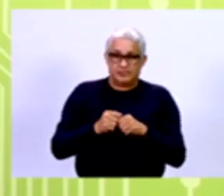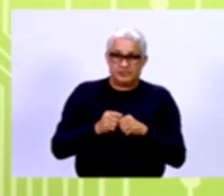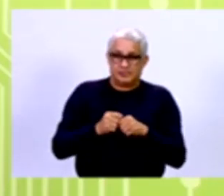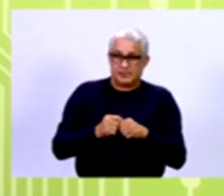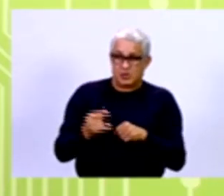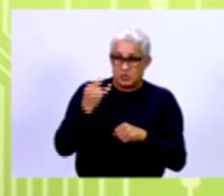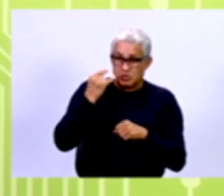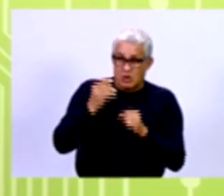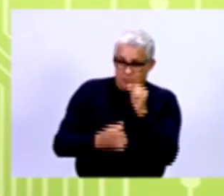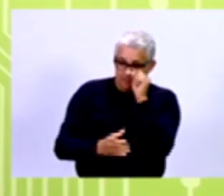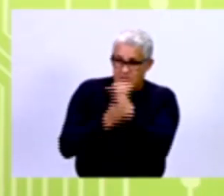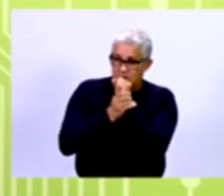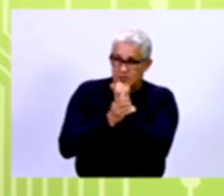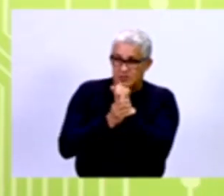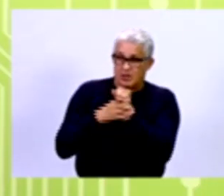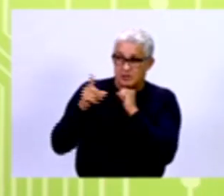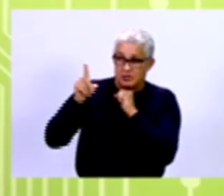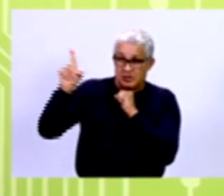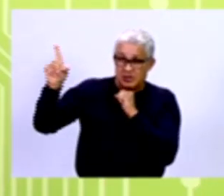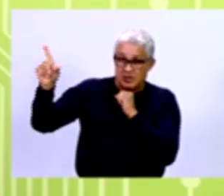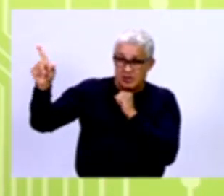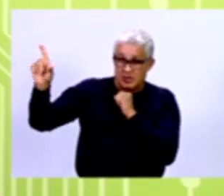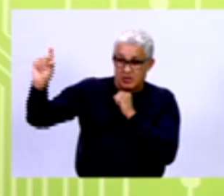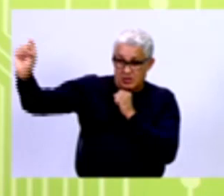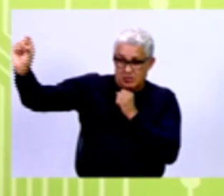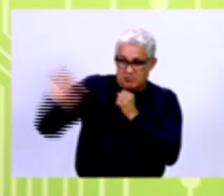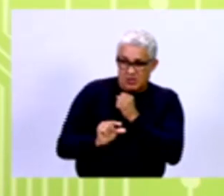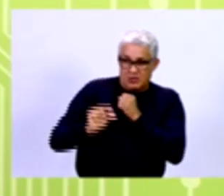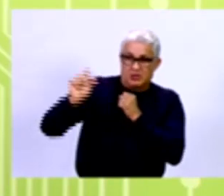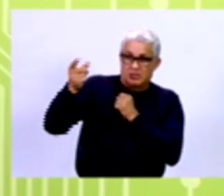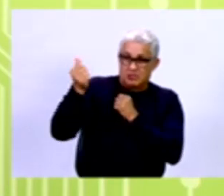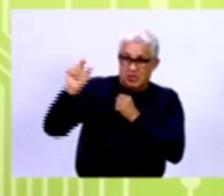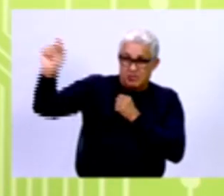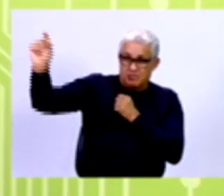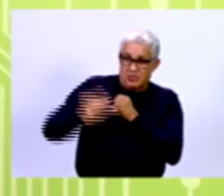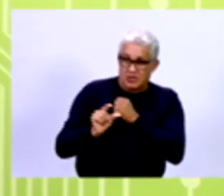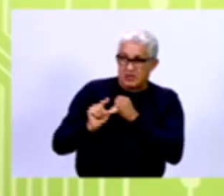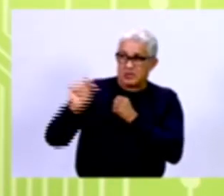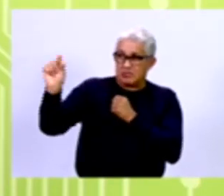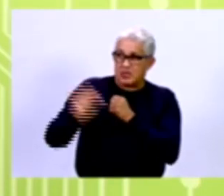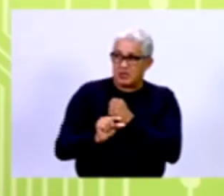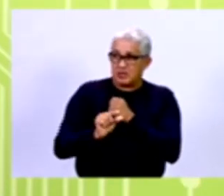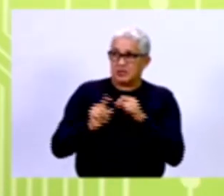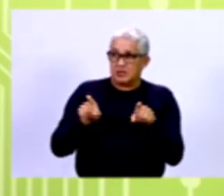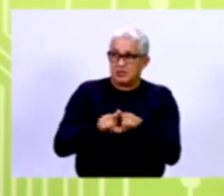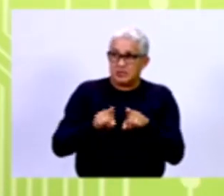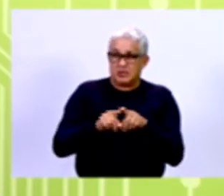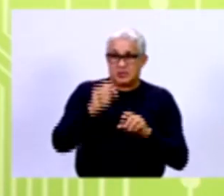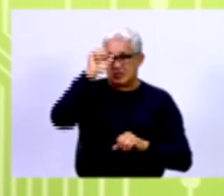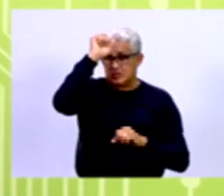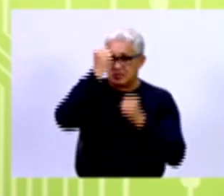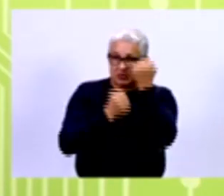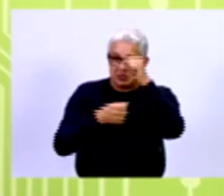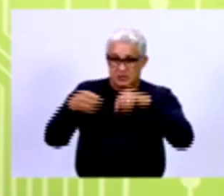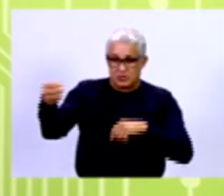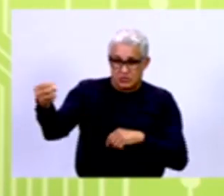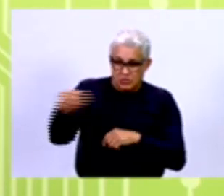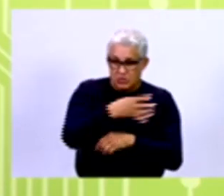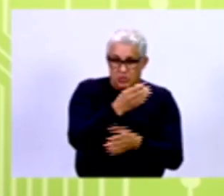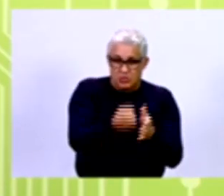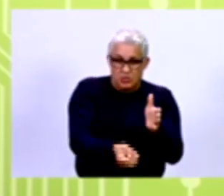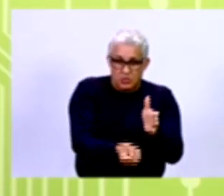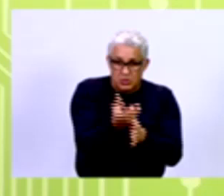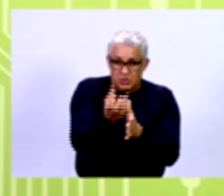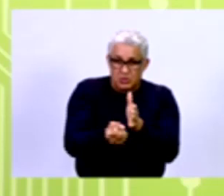e seguro para o investidor para que ele consiga construir novas fábricas, criar